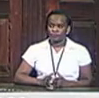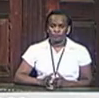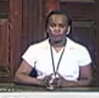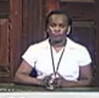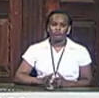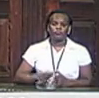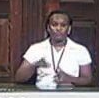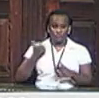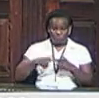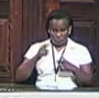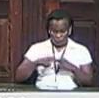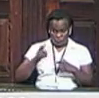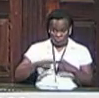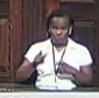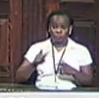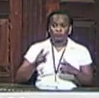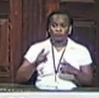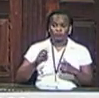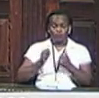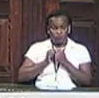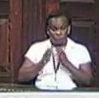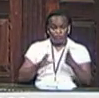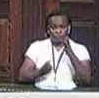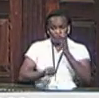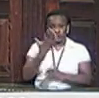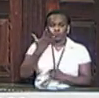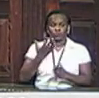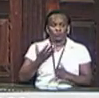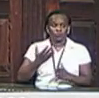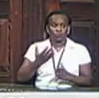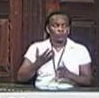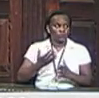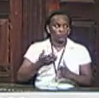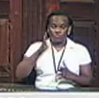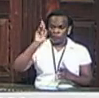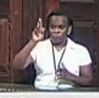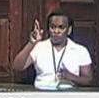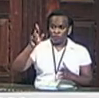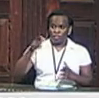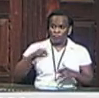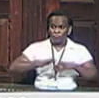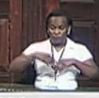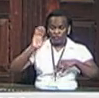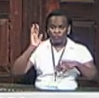e é na crise que surgem os grandes líderes.